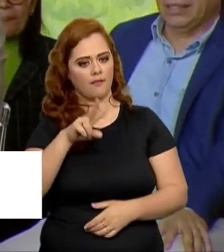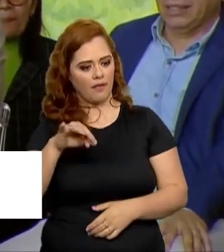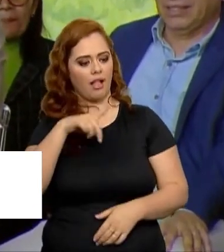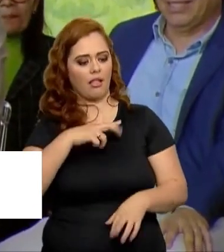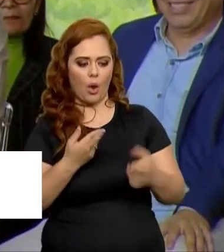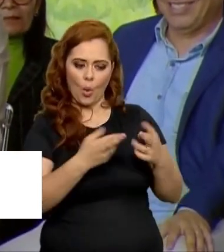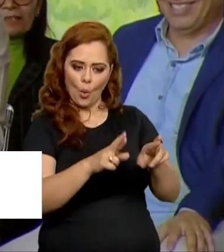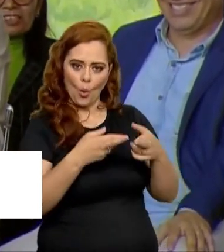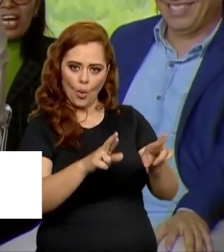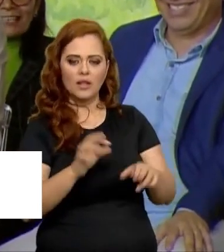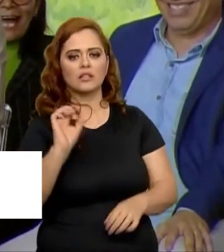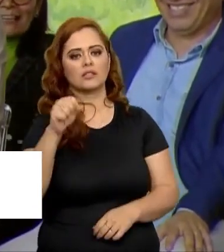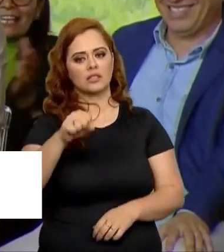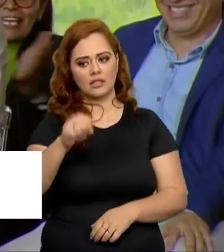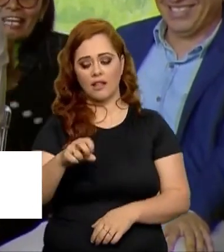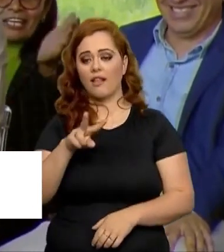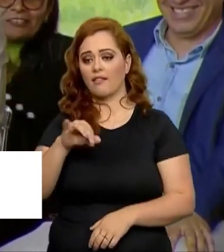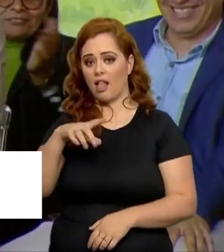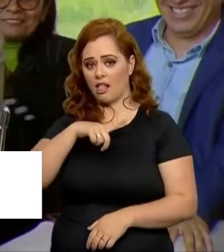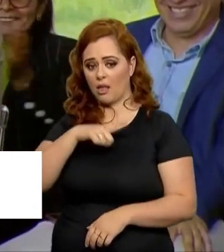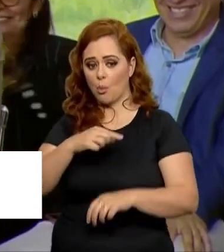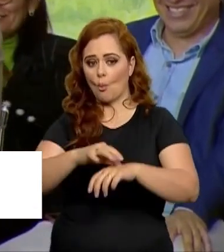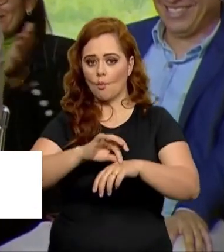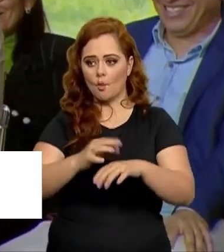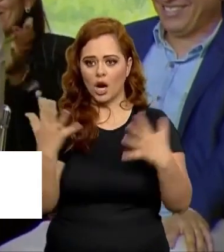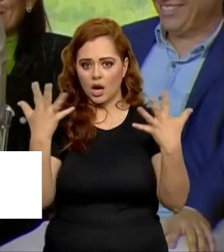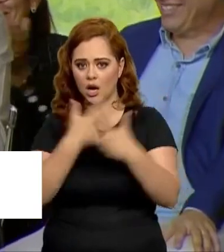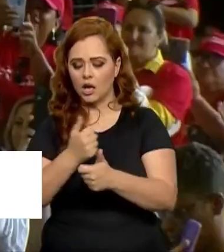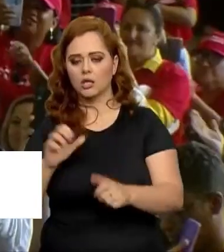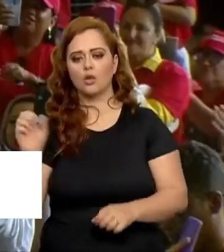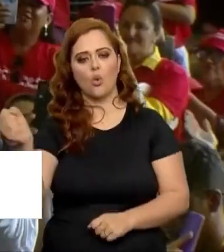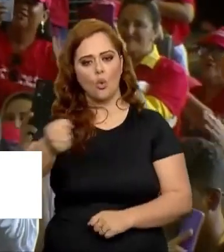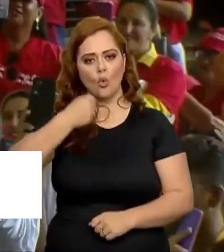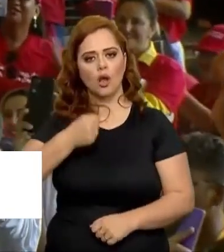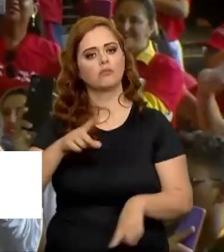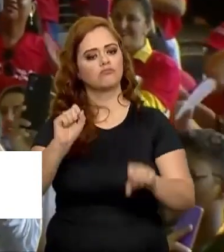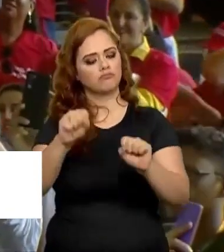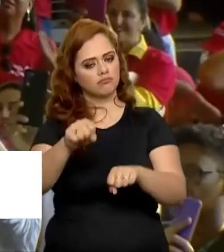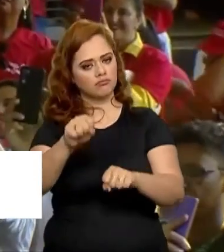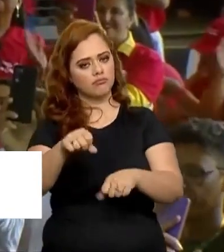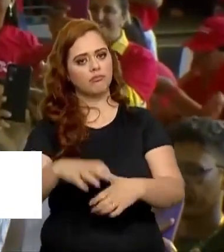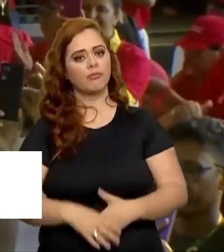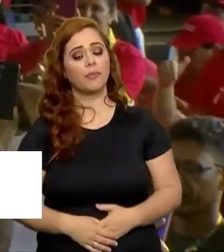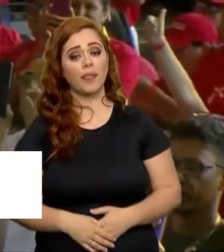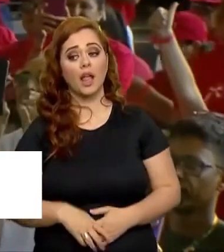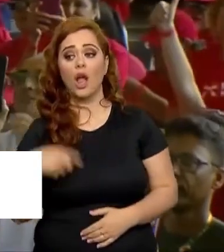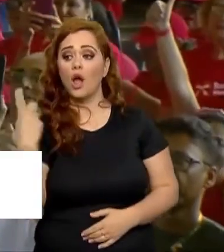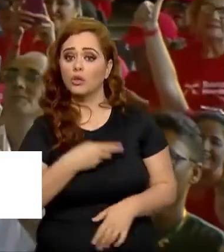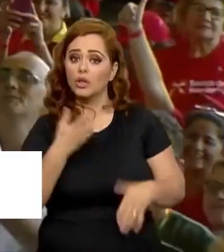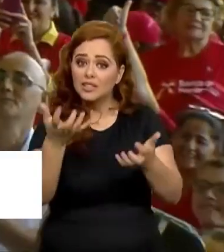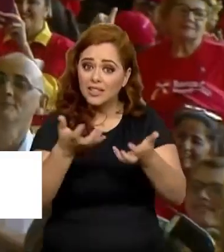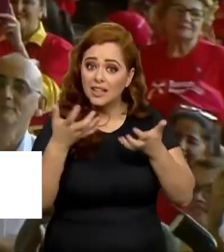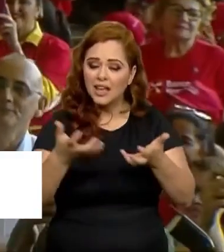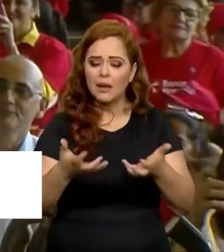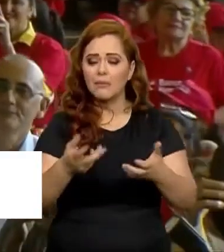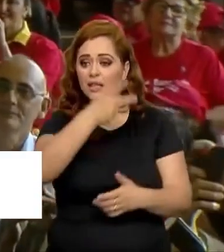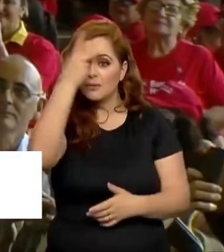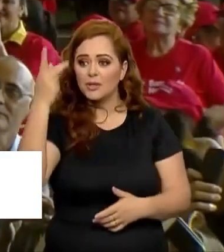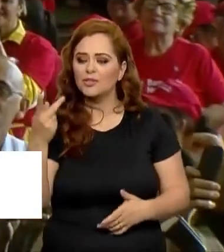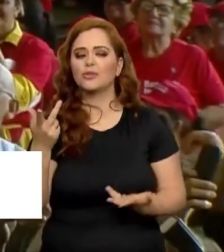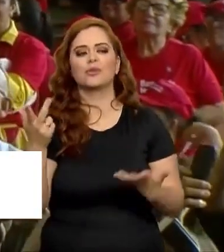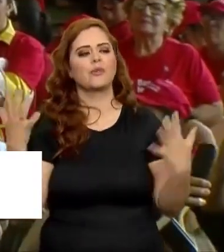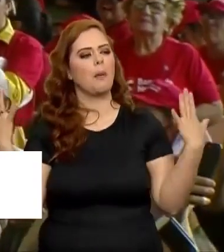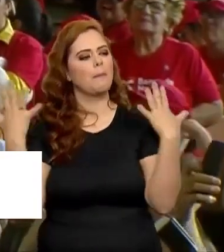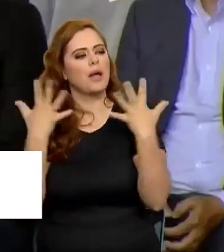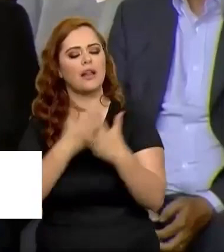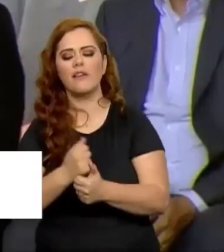sim, vai ter uma picanha, vai ter cerveja, sabe? O que nós queremos é que as pessoas se deem bem. Todo